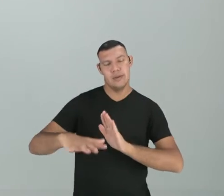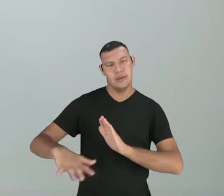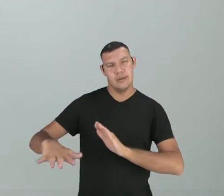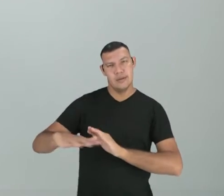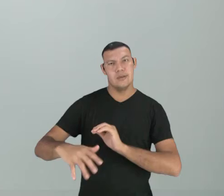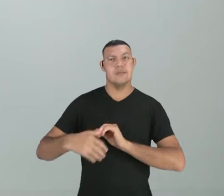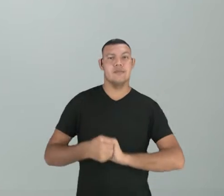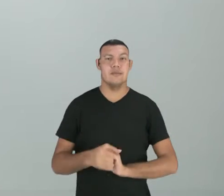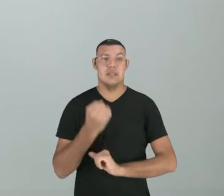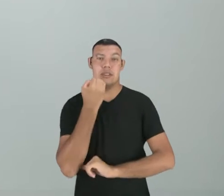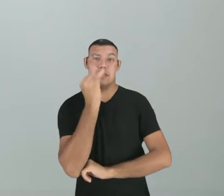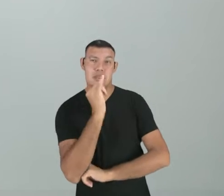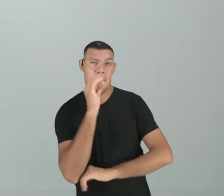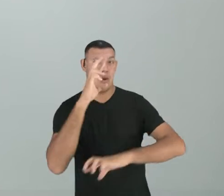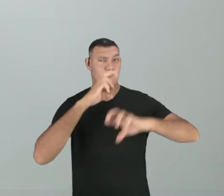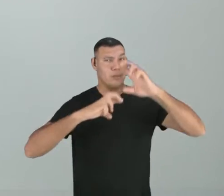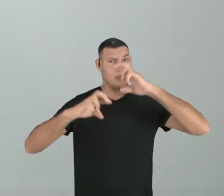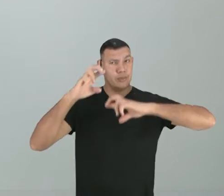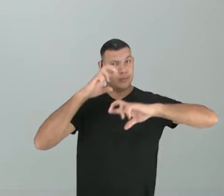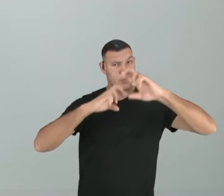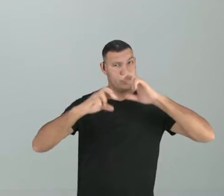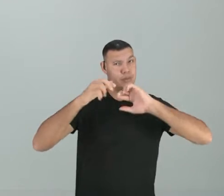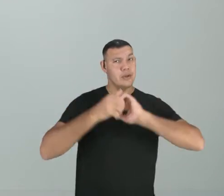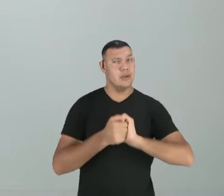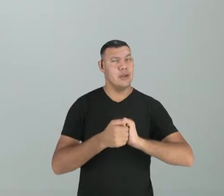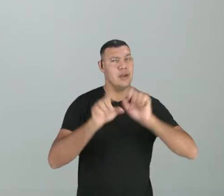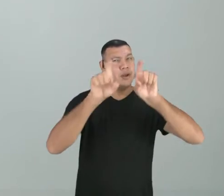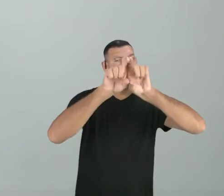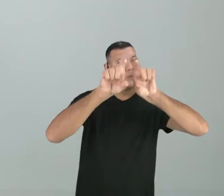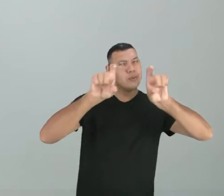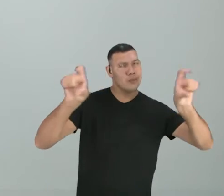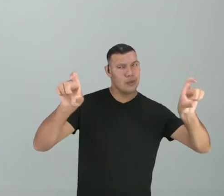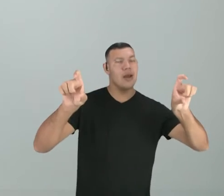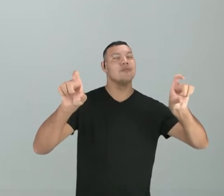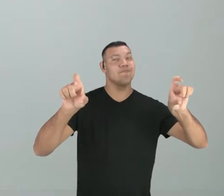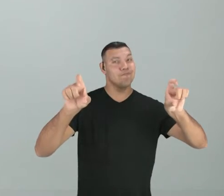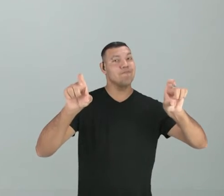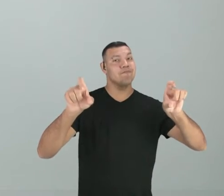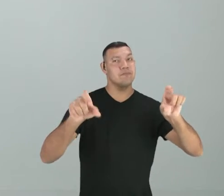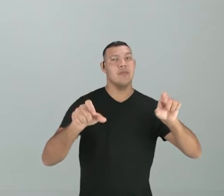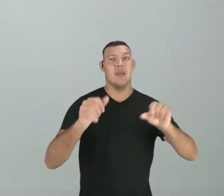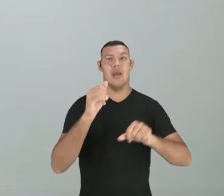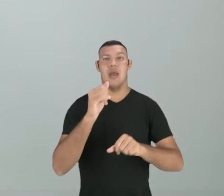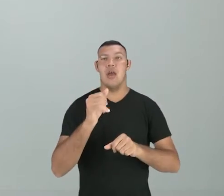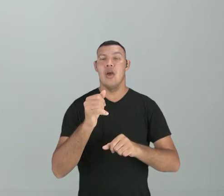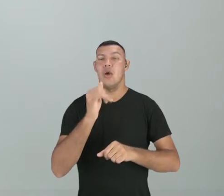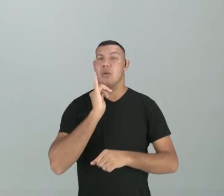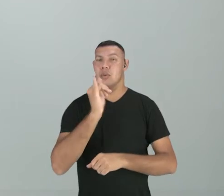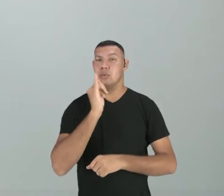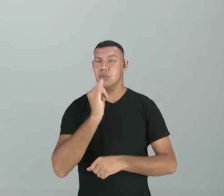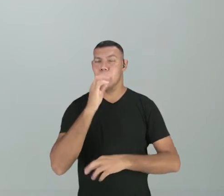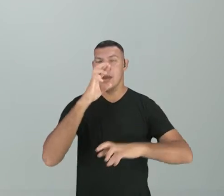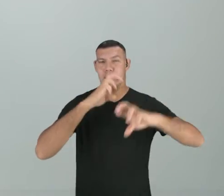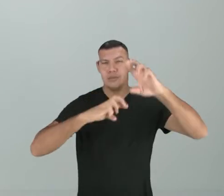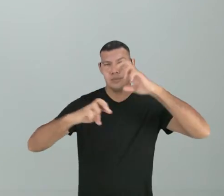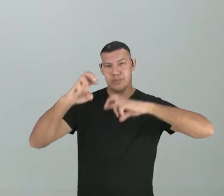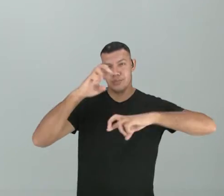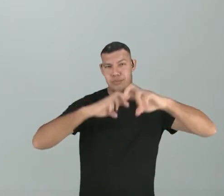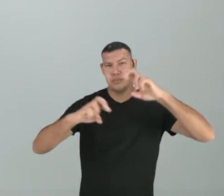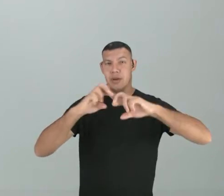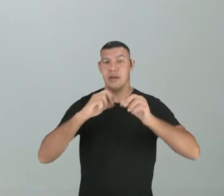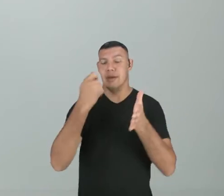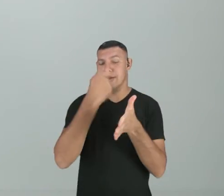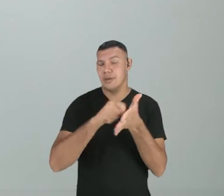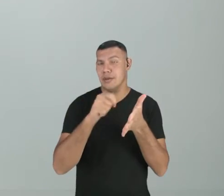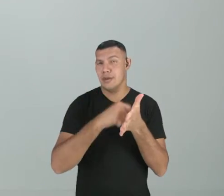aí, se vocês observarem, nesse trecho a gente tem aí um narrador observador. Nós temos um trecho escrito em terceira pessoa,